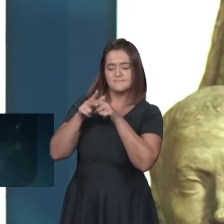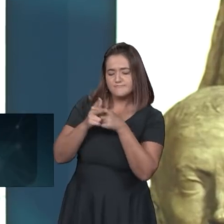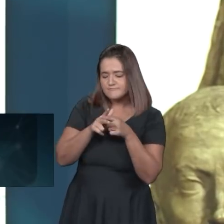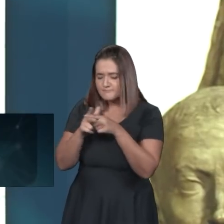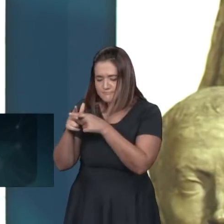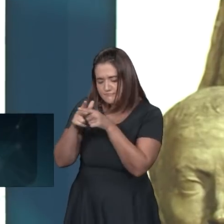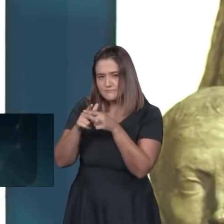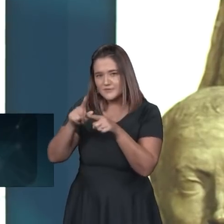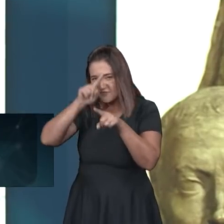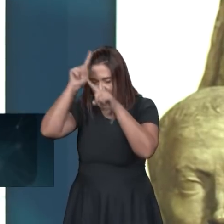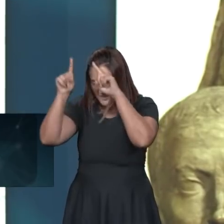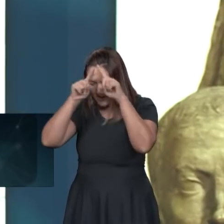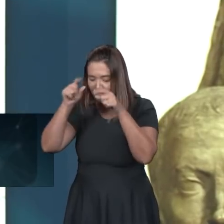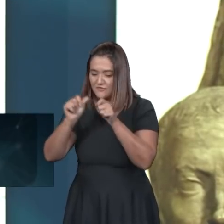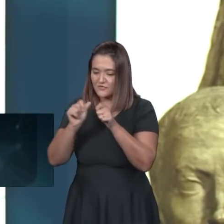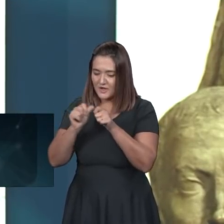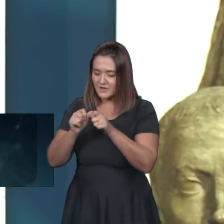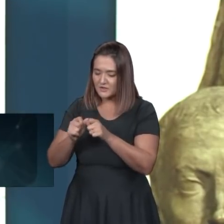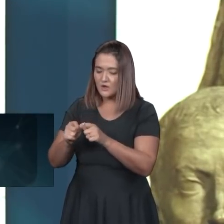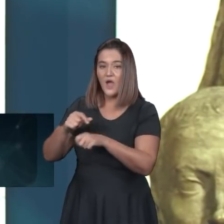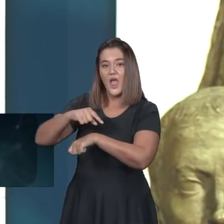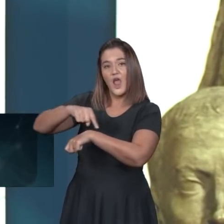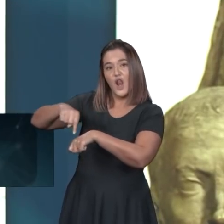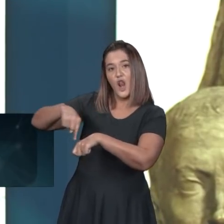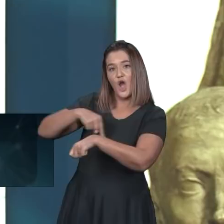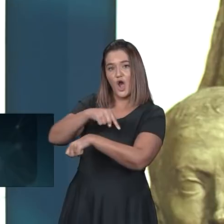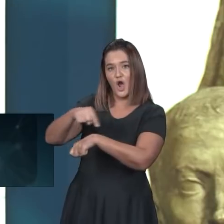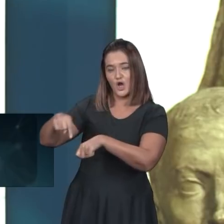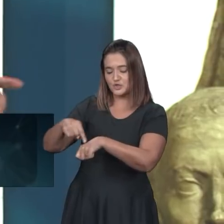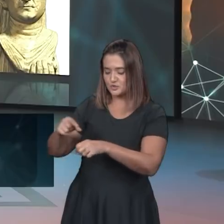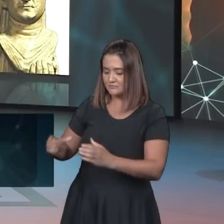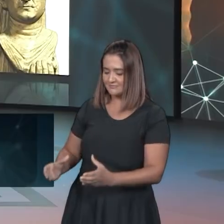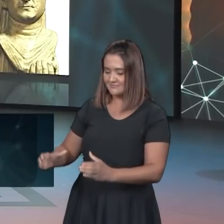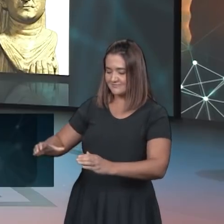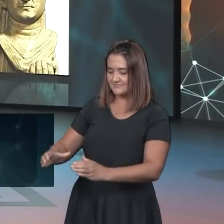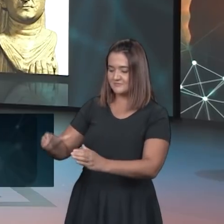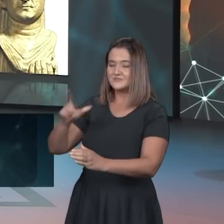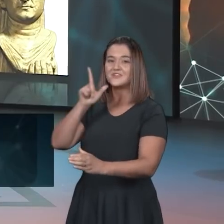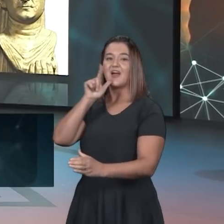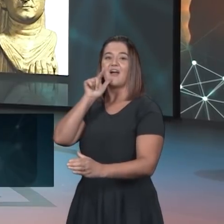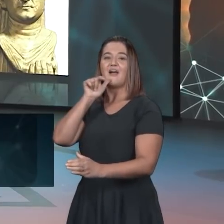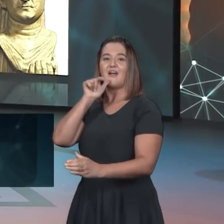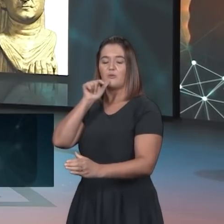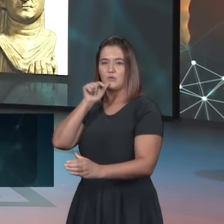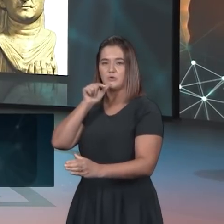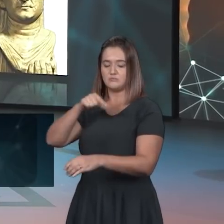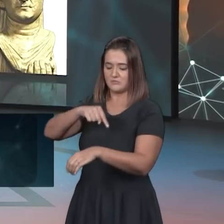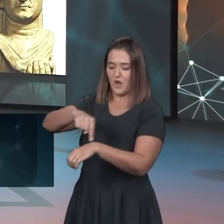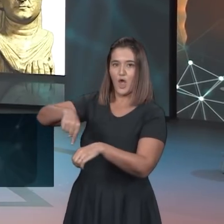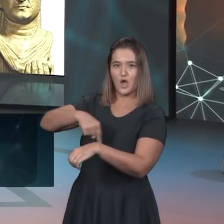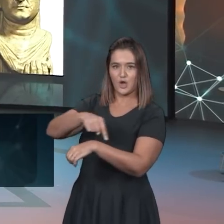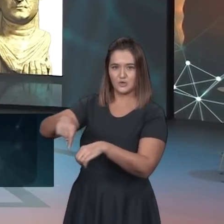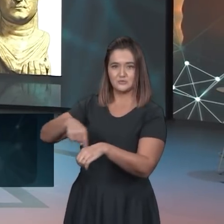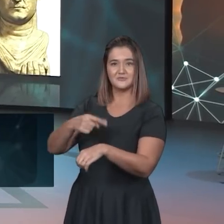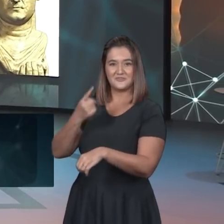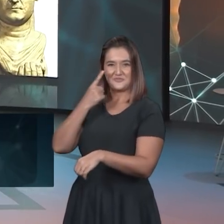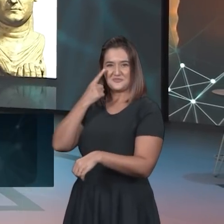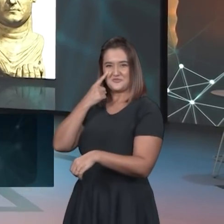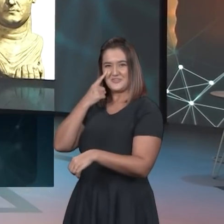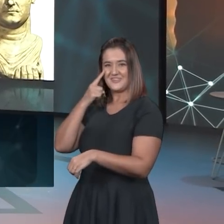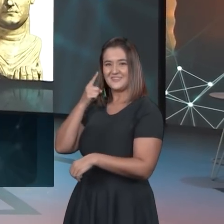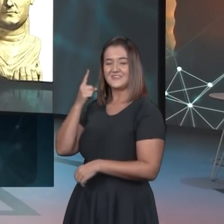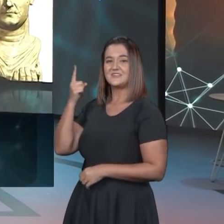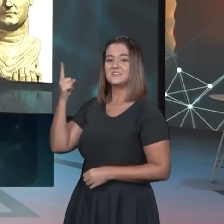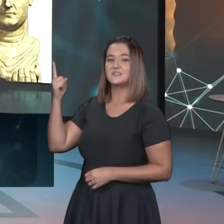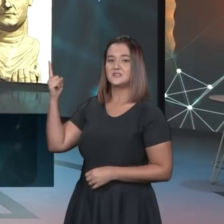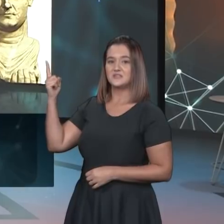a partir de água, e chamou esse relógio de clepsidra. Se você olhar aqui, e os que estão acompanhando pelo rádio podem ter uma ideia,